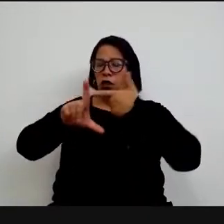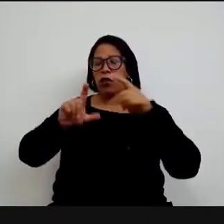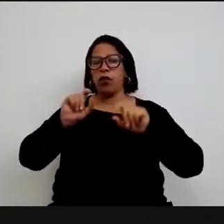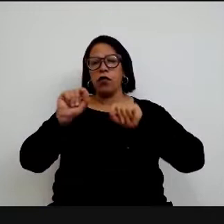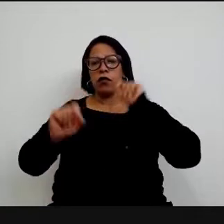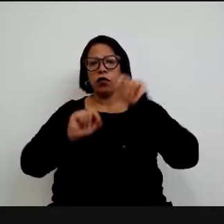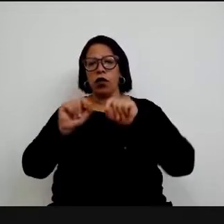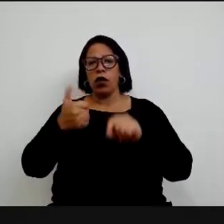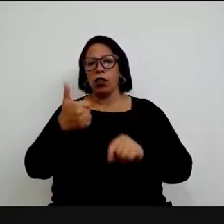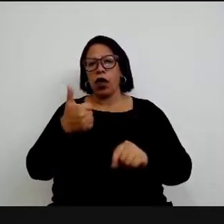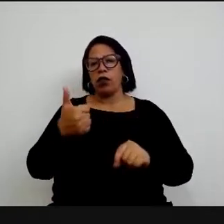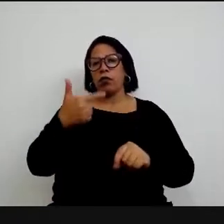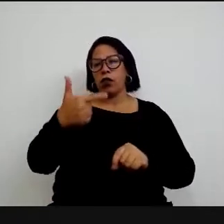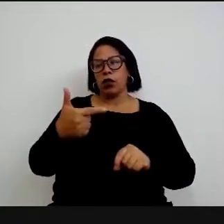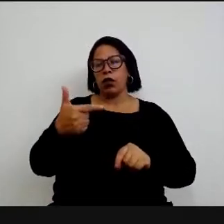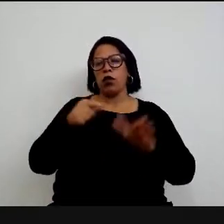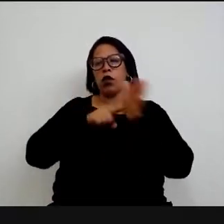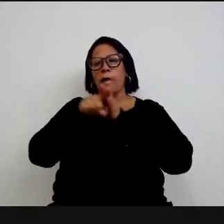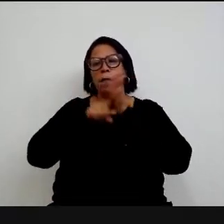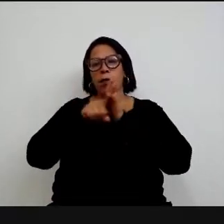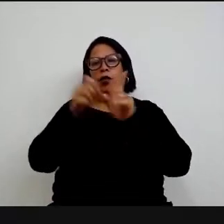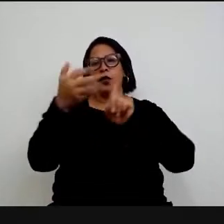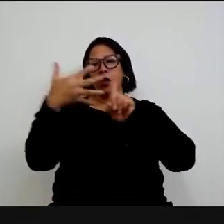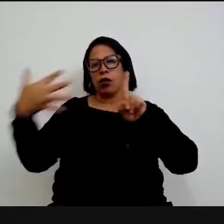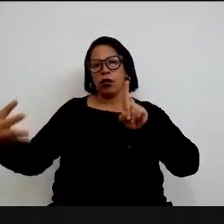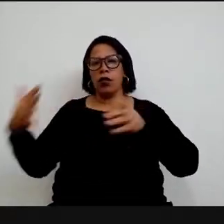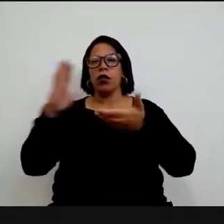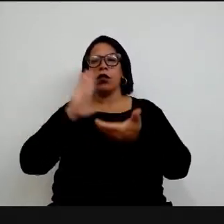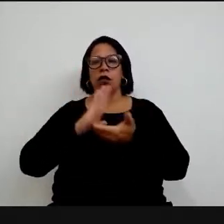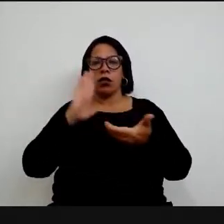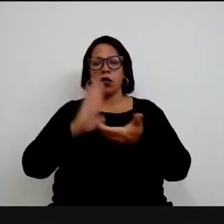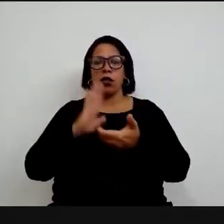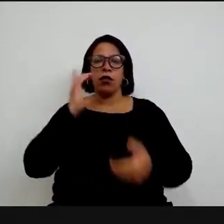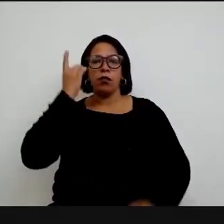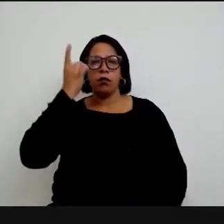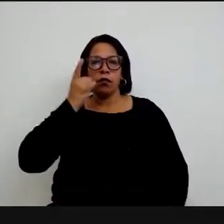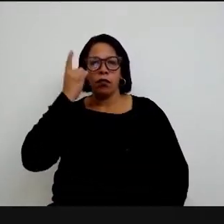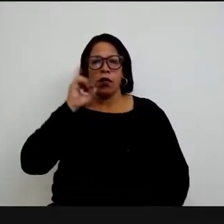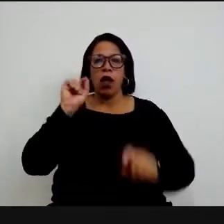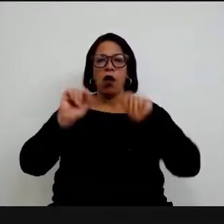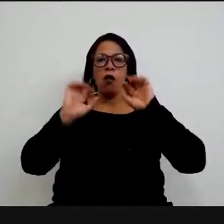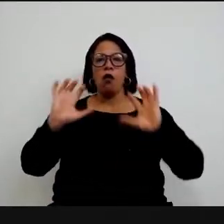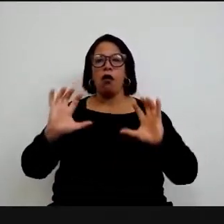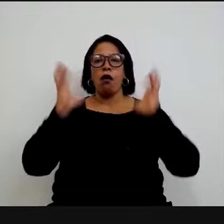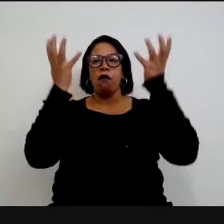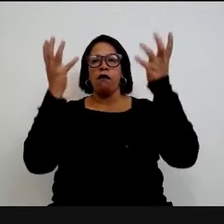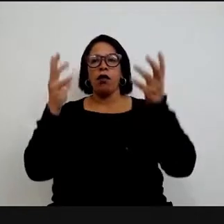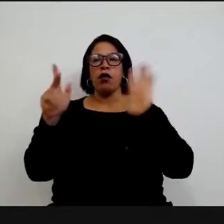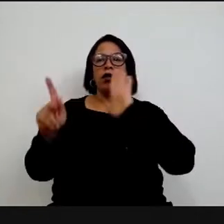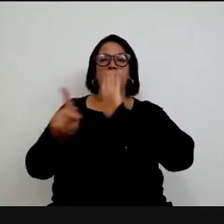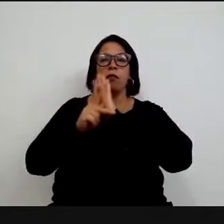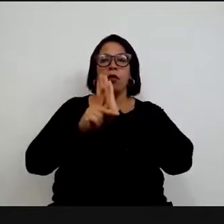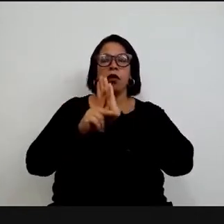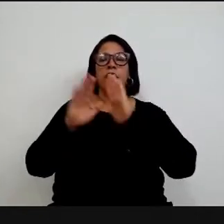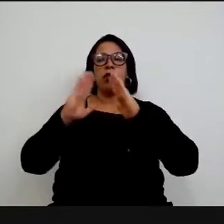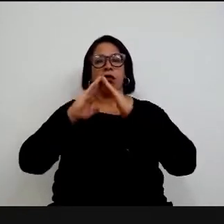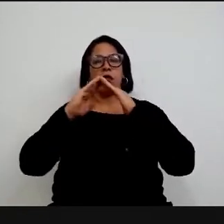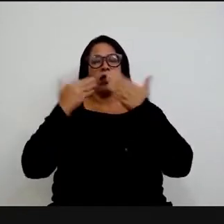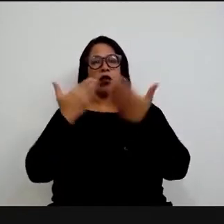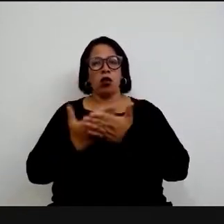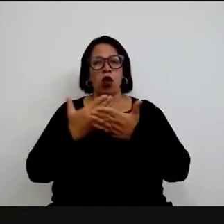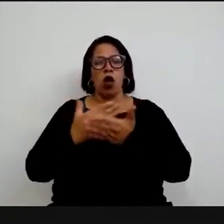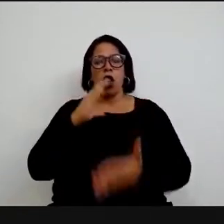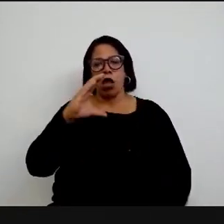a 12ª Jornada de Pesquisa e Extensão da Câmara dos Deputados é um evento realizado pelo Centro de